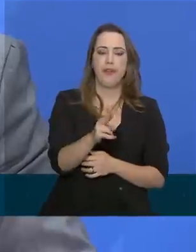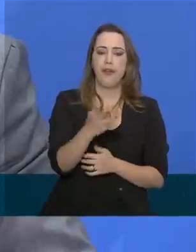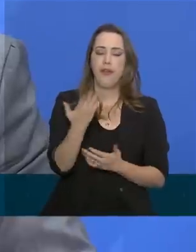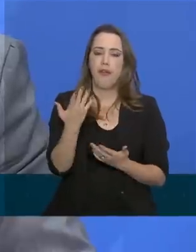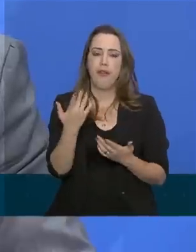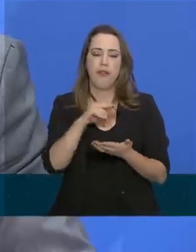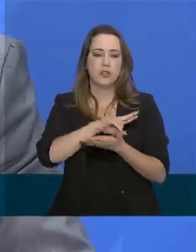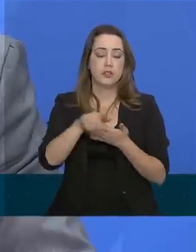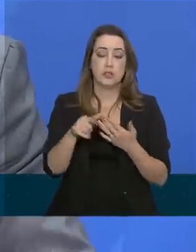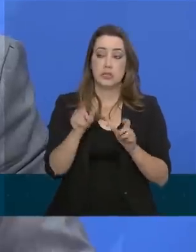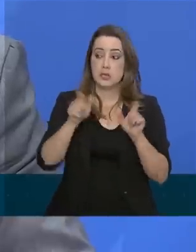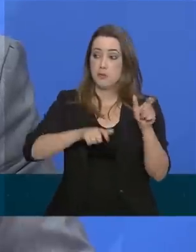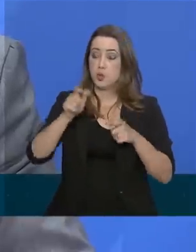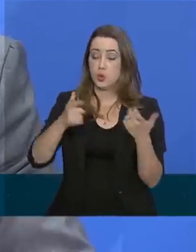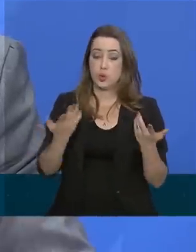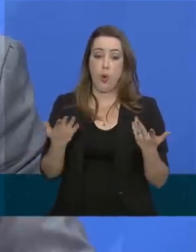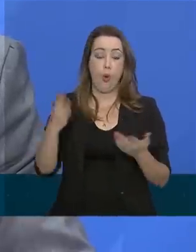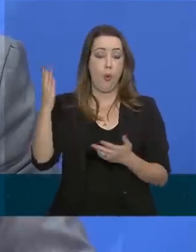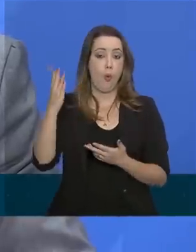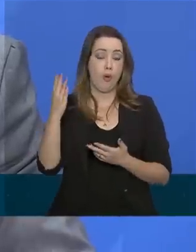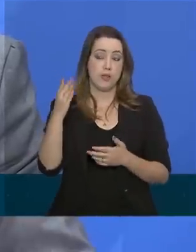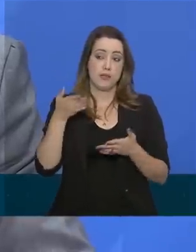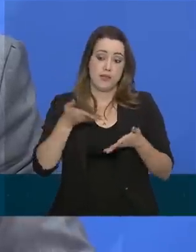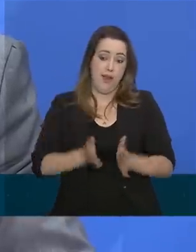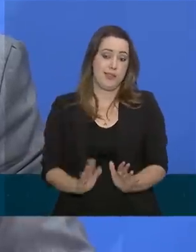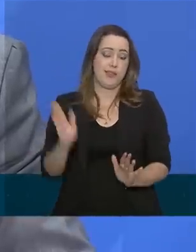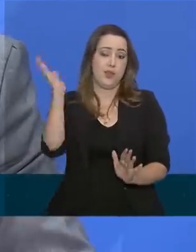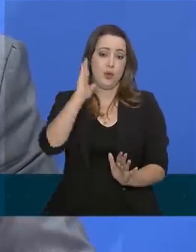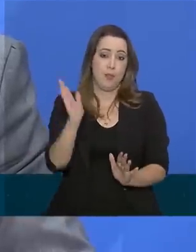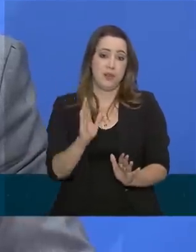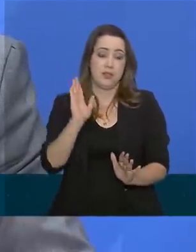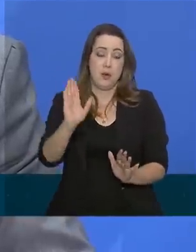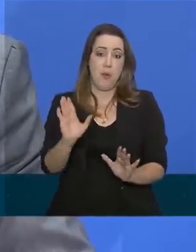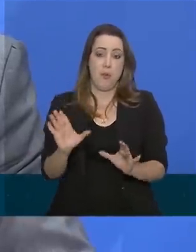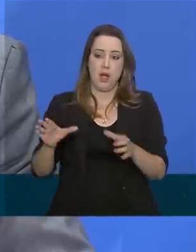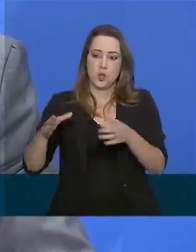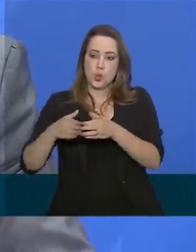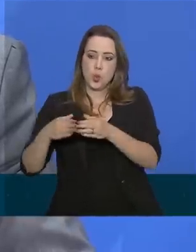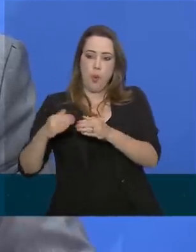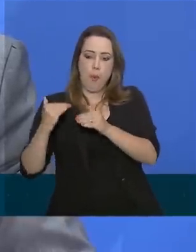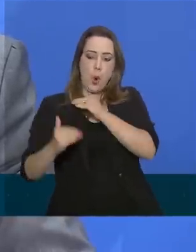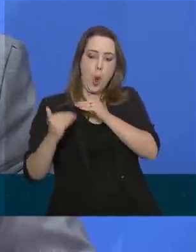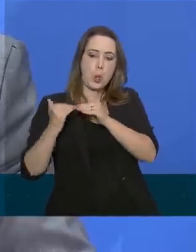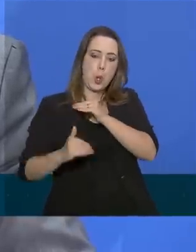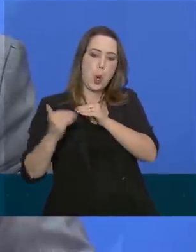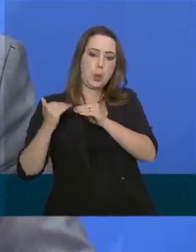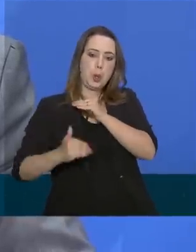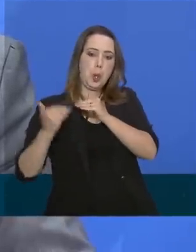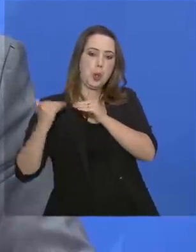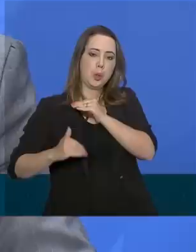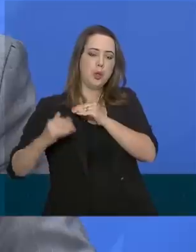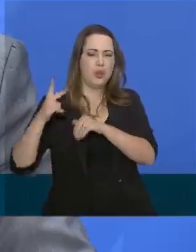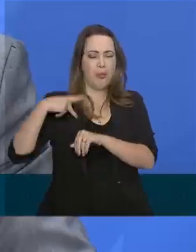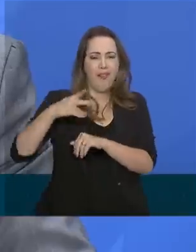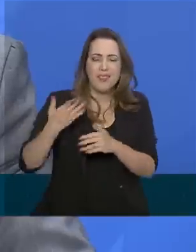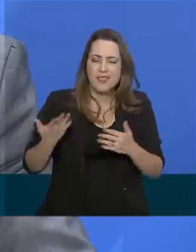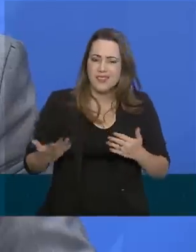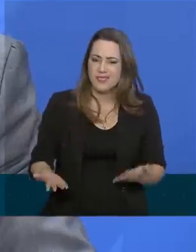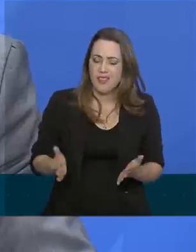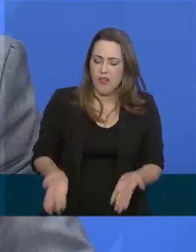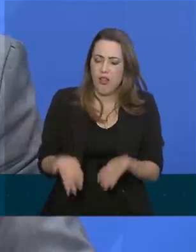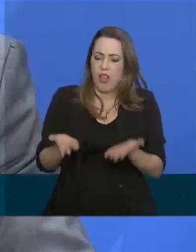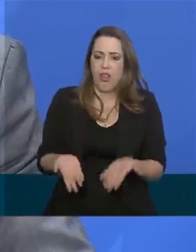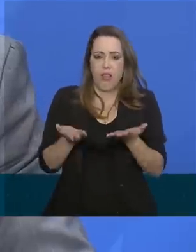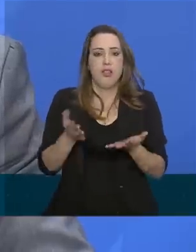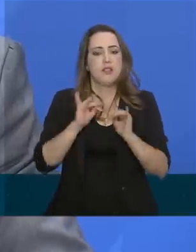que nos parecem não ser muito brasileiros por que militam contra o seu país na divulgação e na na instigação